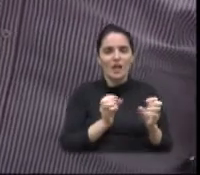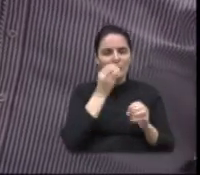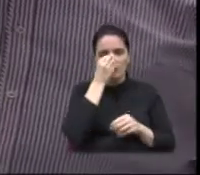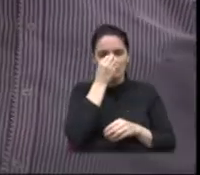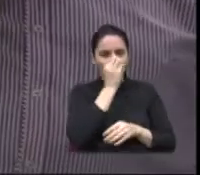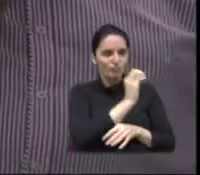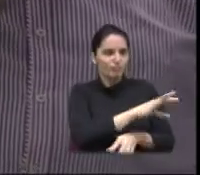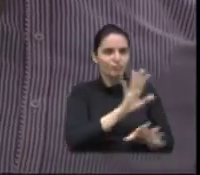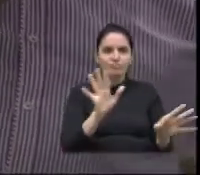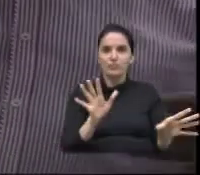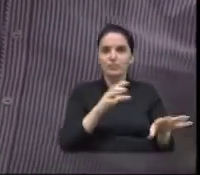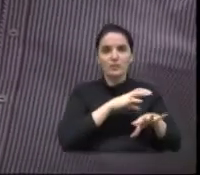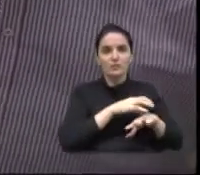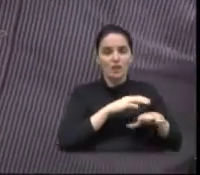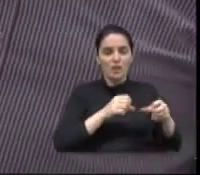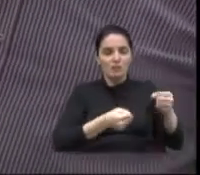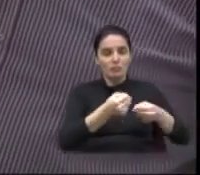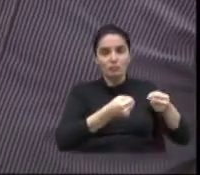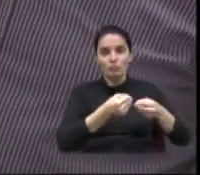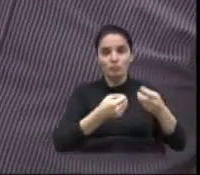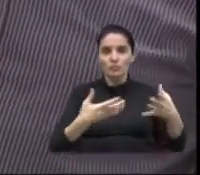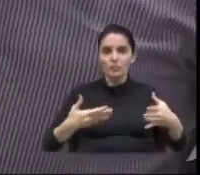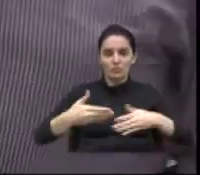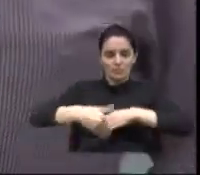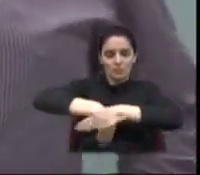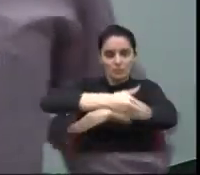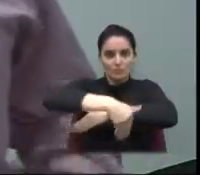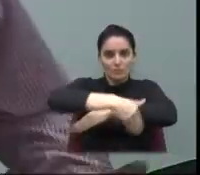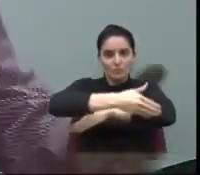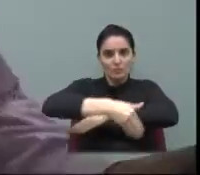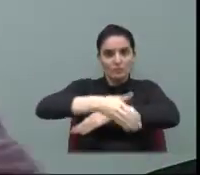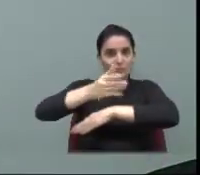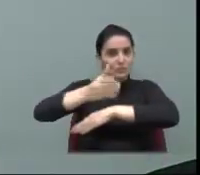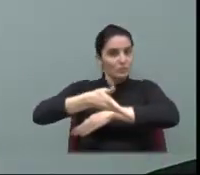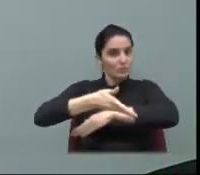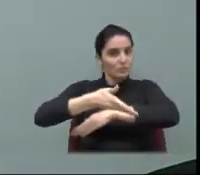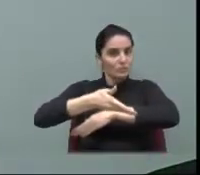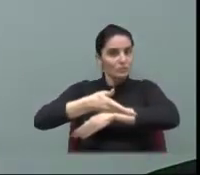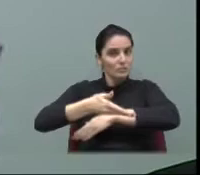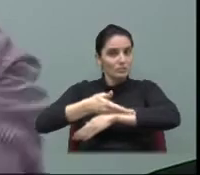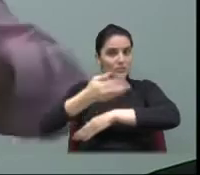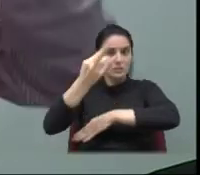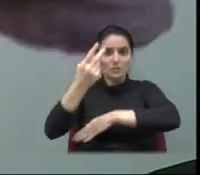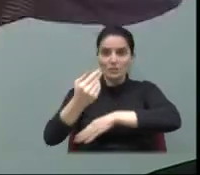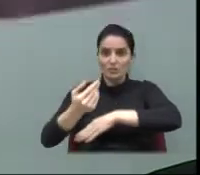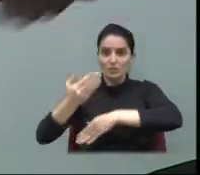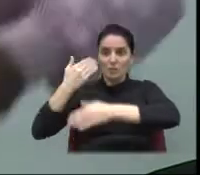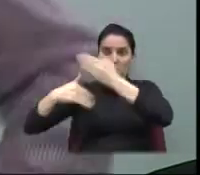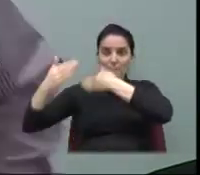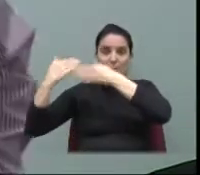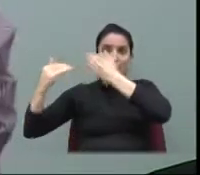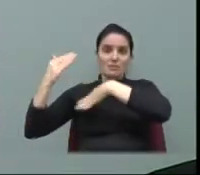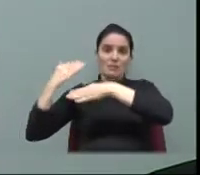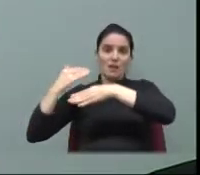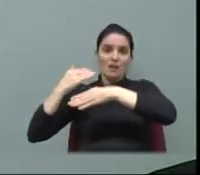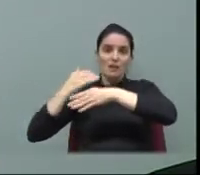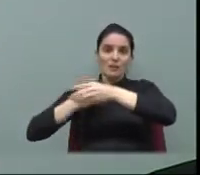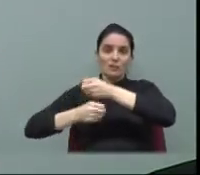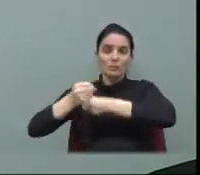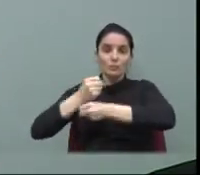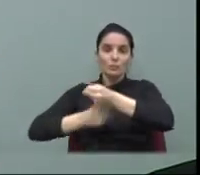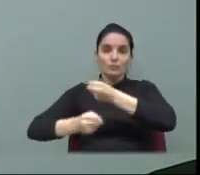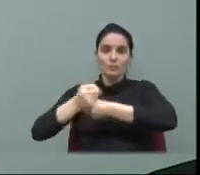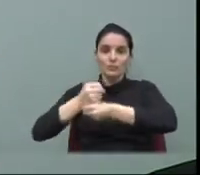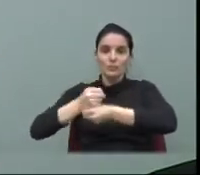de trânsito, as mesmas ruas que estão servindo a cidade hoje são as mesmas ruas do ano 70, e os carros